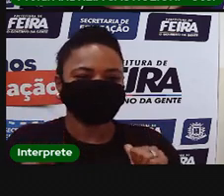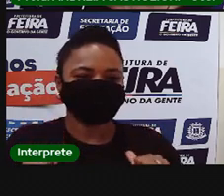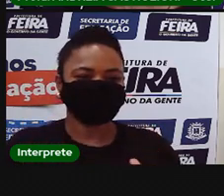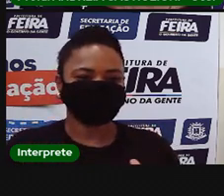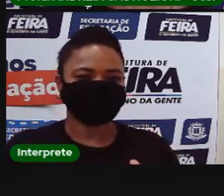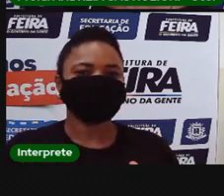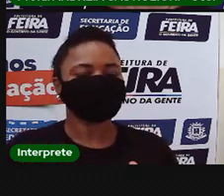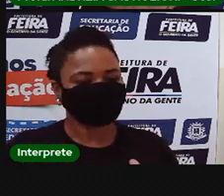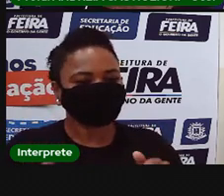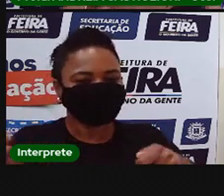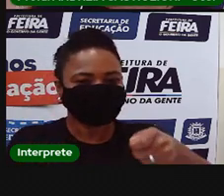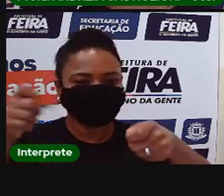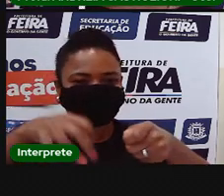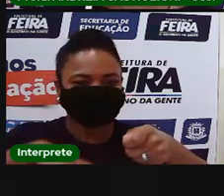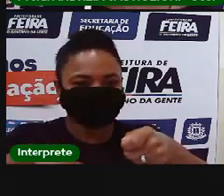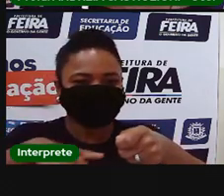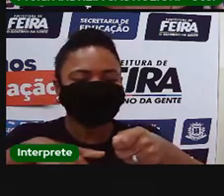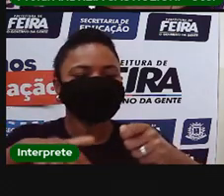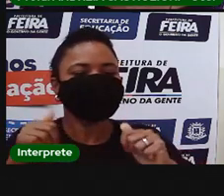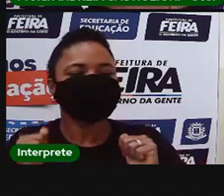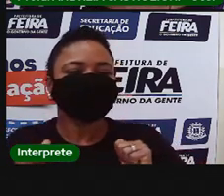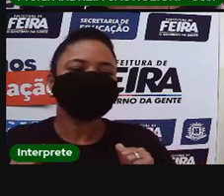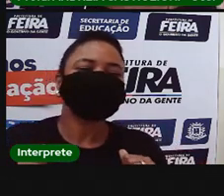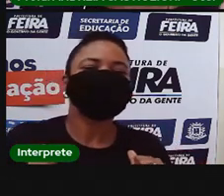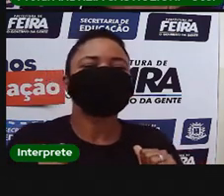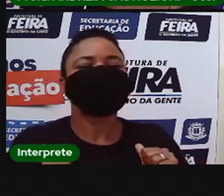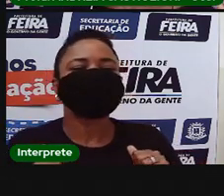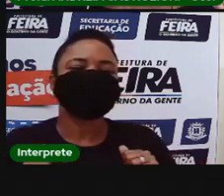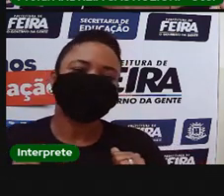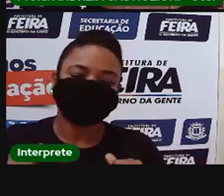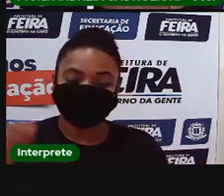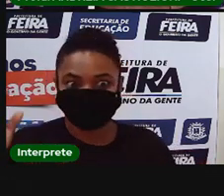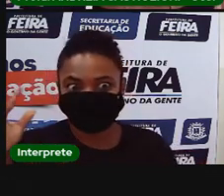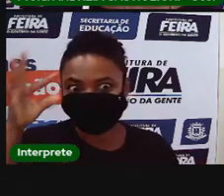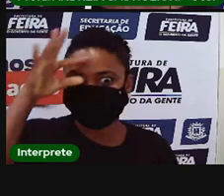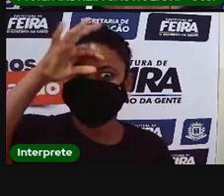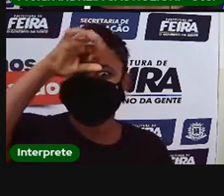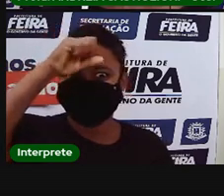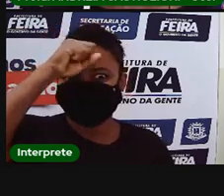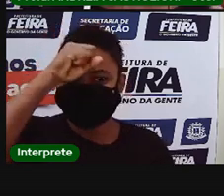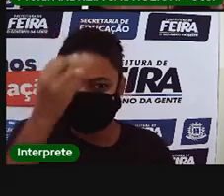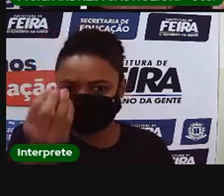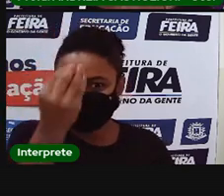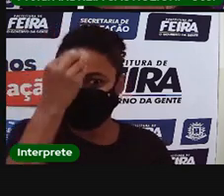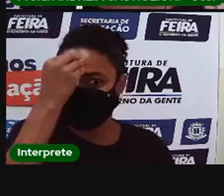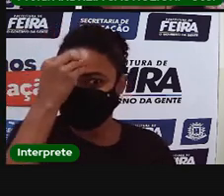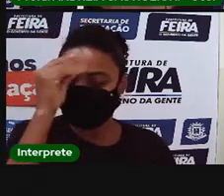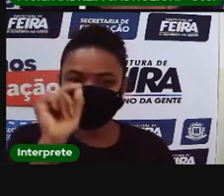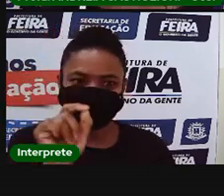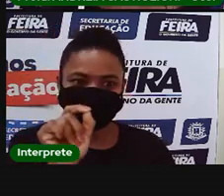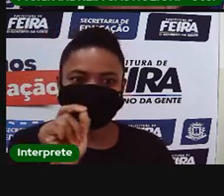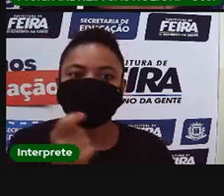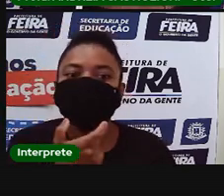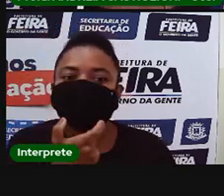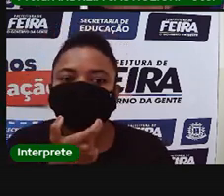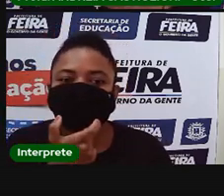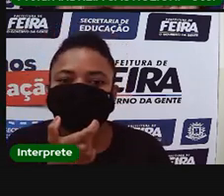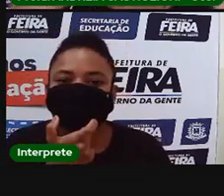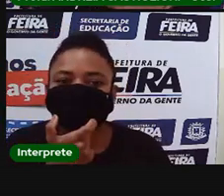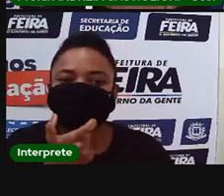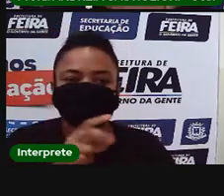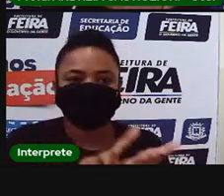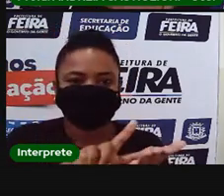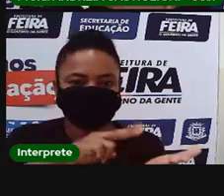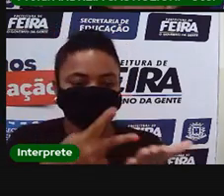a gente vai formar uma nuvem de palavras. Em inglês, isso se chama Word Cloud. Word Cloud, que é uma nuvem